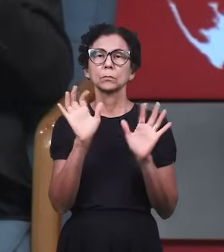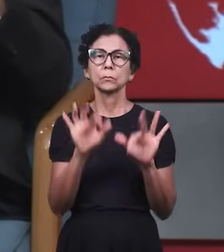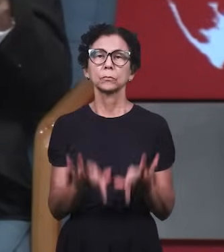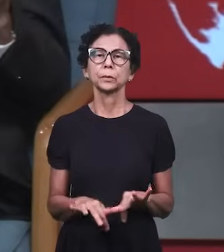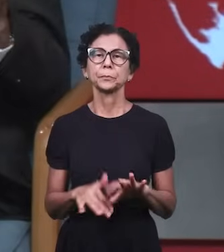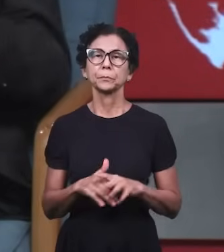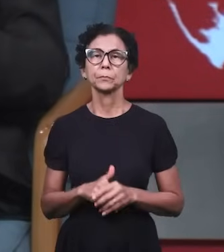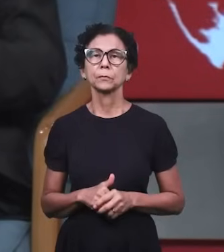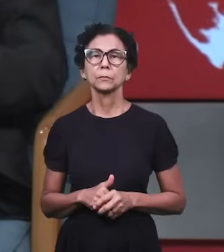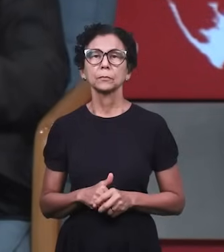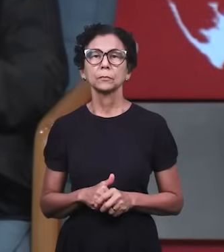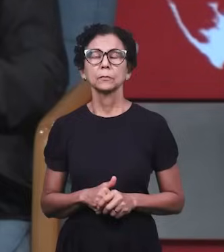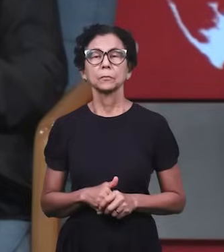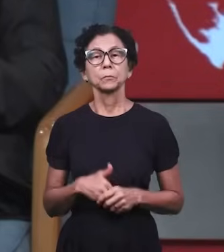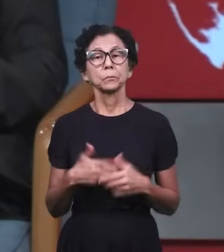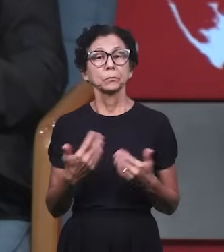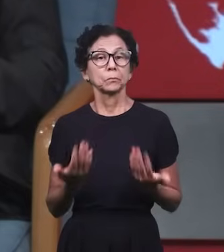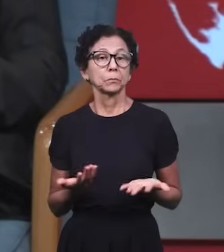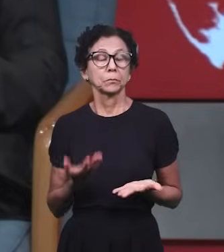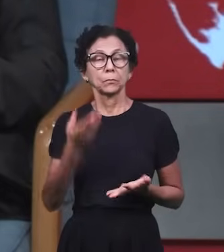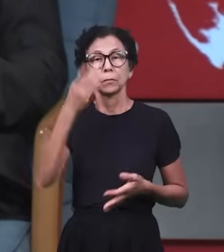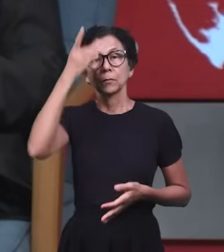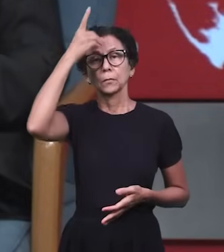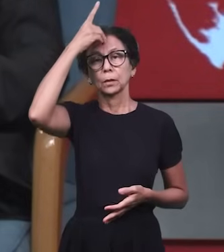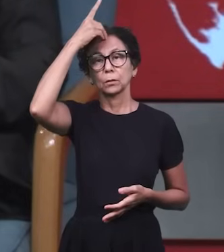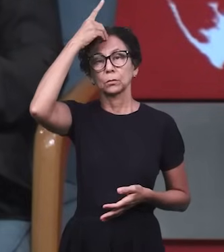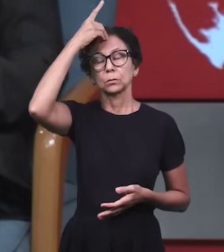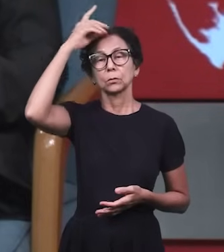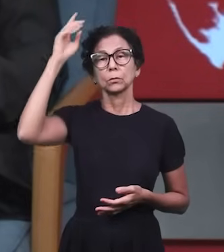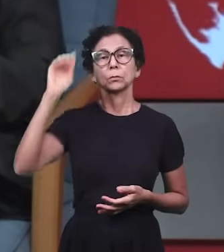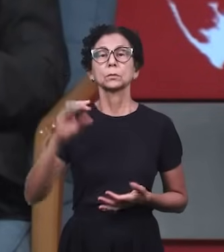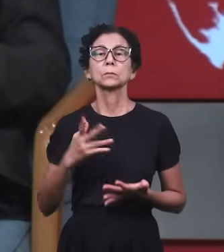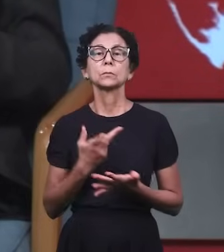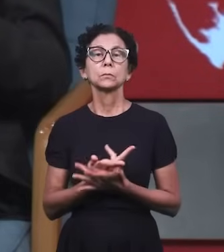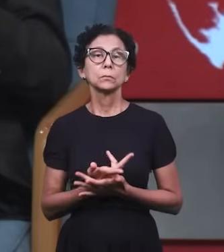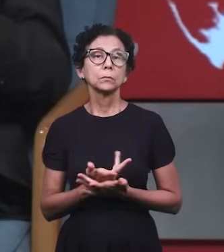os dons espirituais, na verdade,